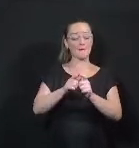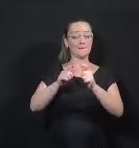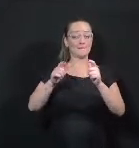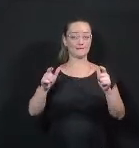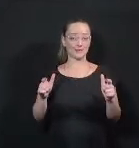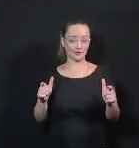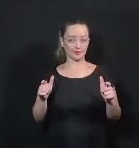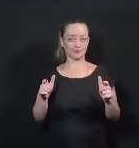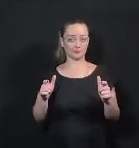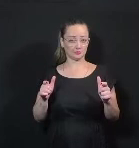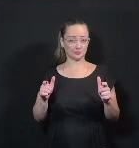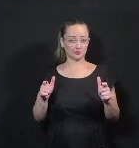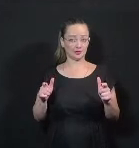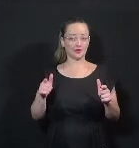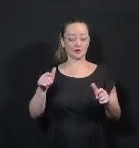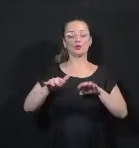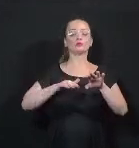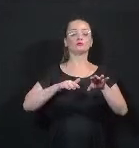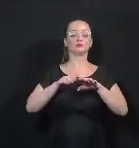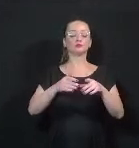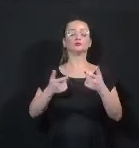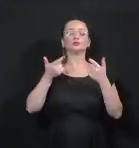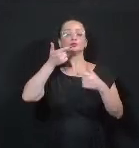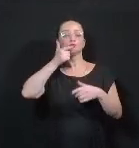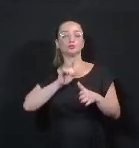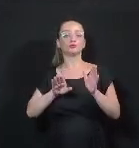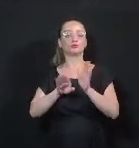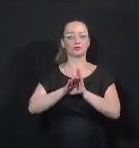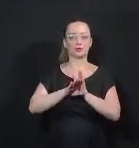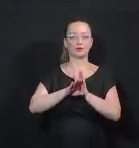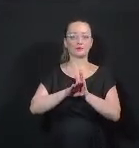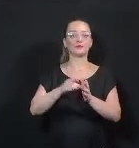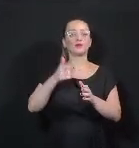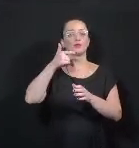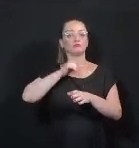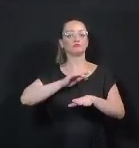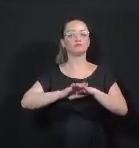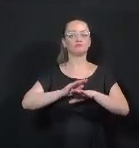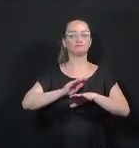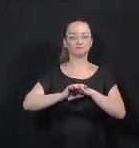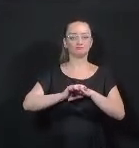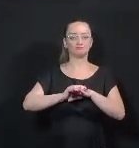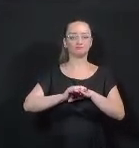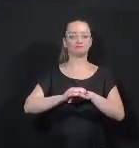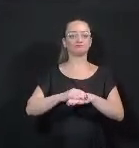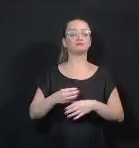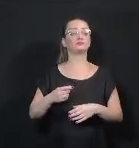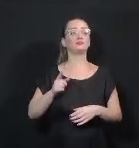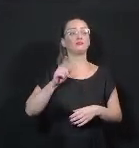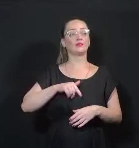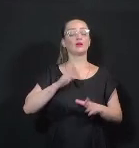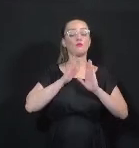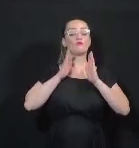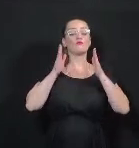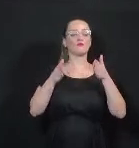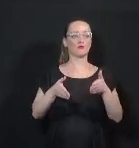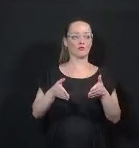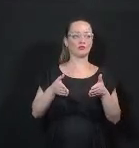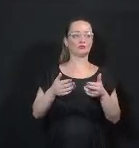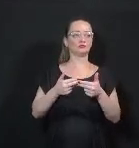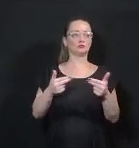que os movimentos chegaram, que são os focos, né,